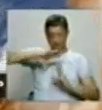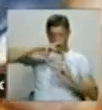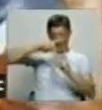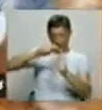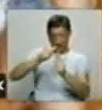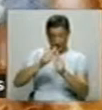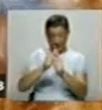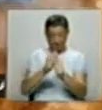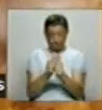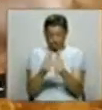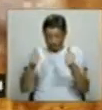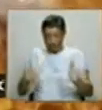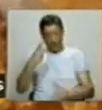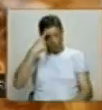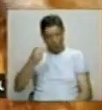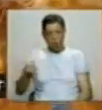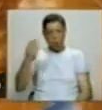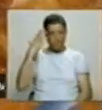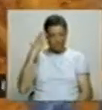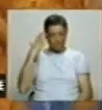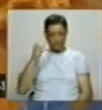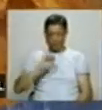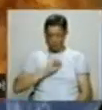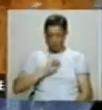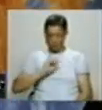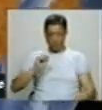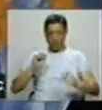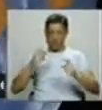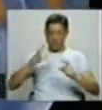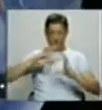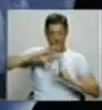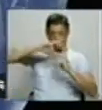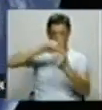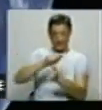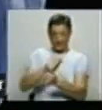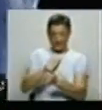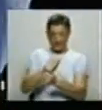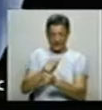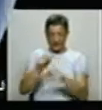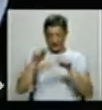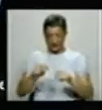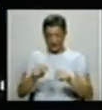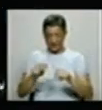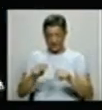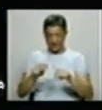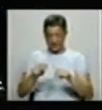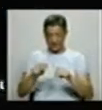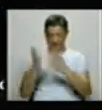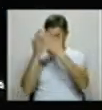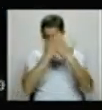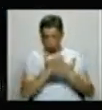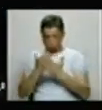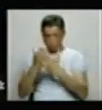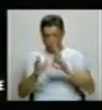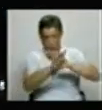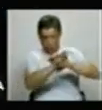ajudar a compreender o nosso próprio planeta. E, portanto, o que também é dito neste estudo é que esta absorção